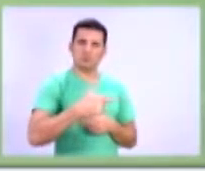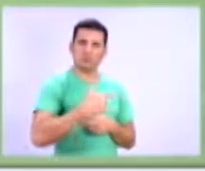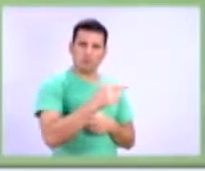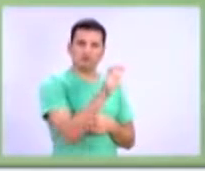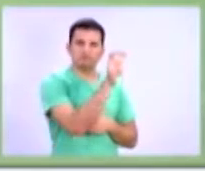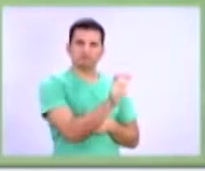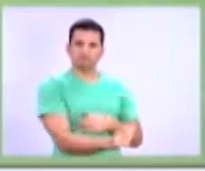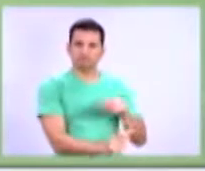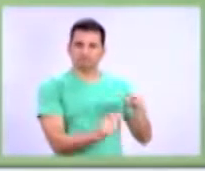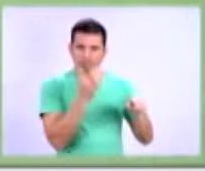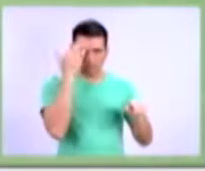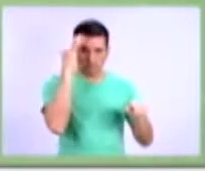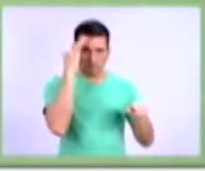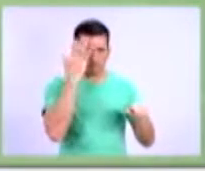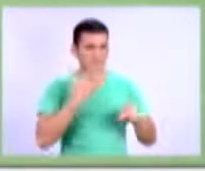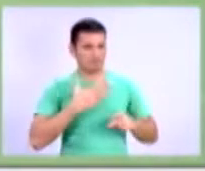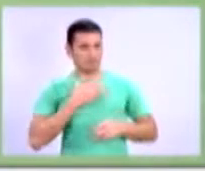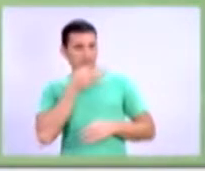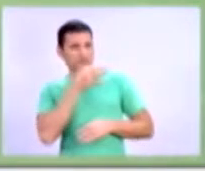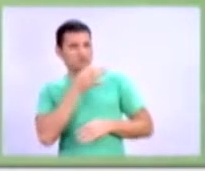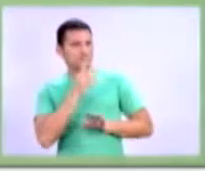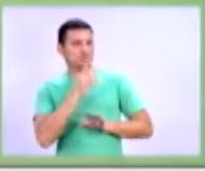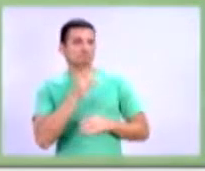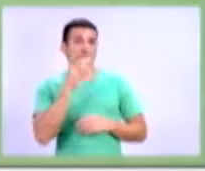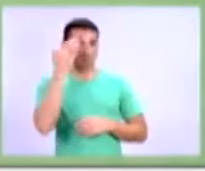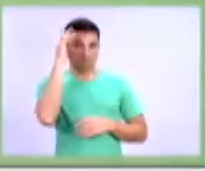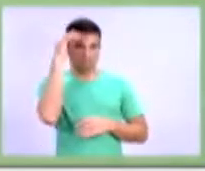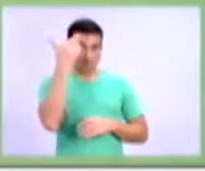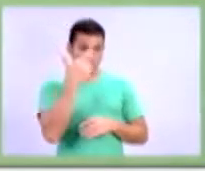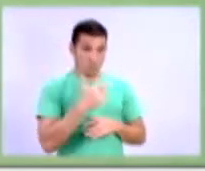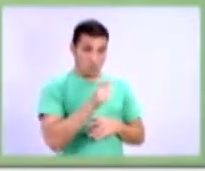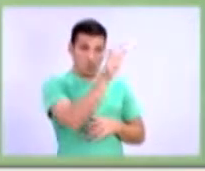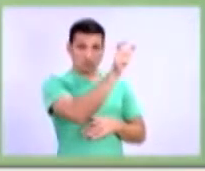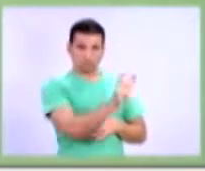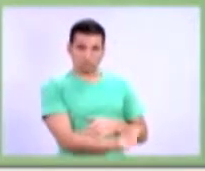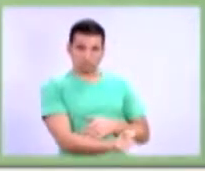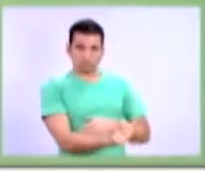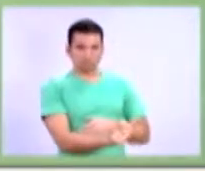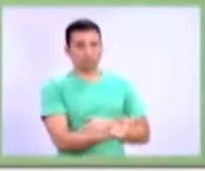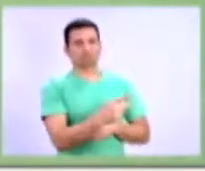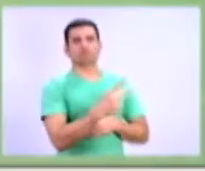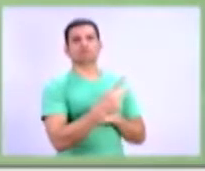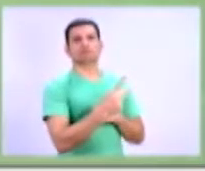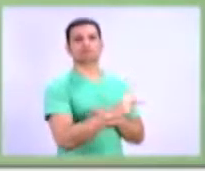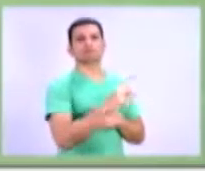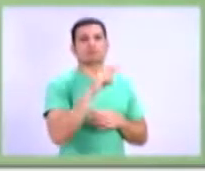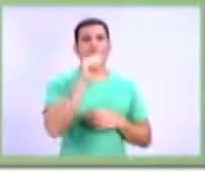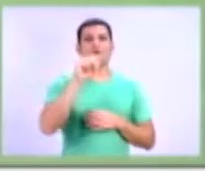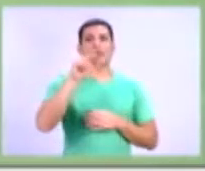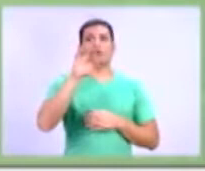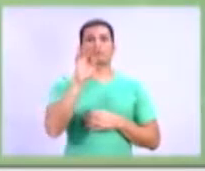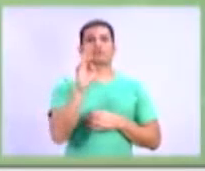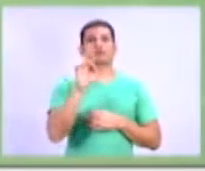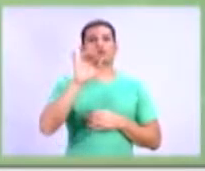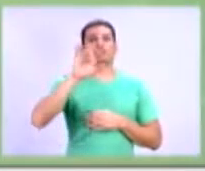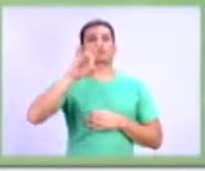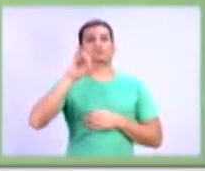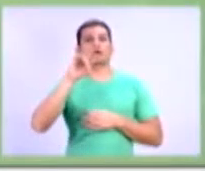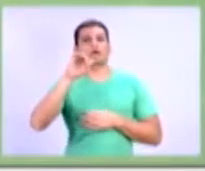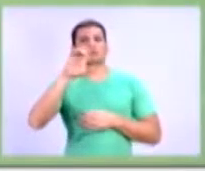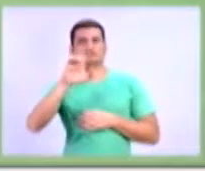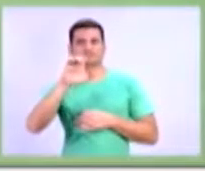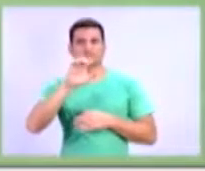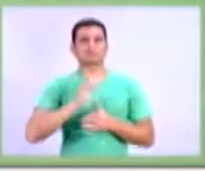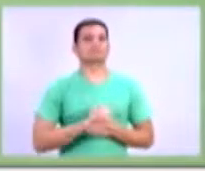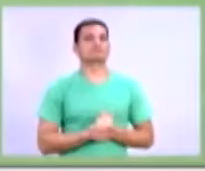Precisamos entender o outro desde ele mesmo, desde sua alteridade. Costumeiramente,